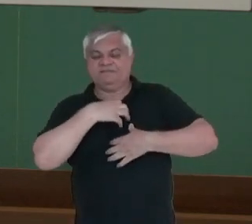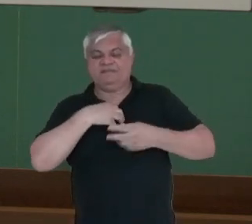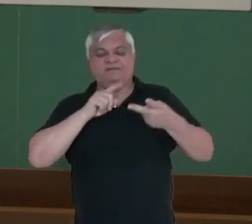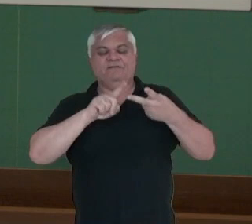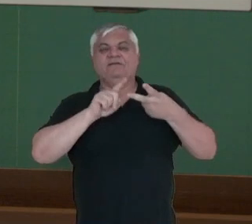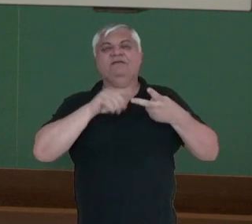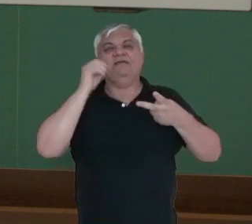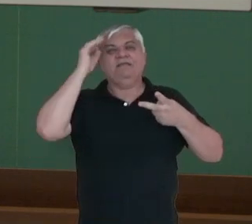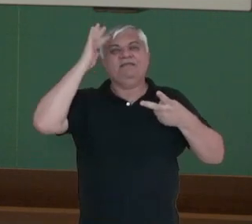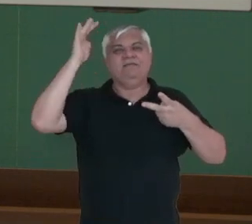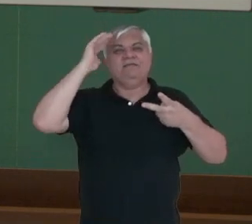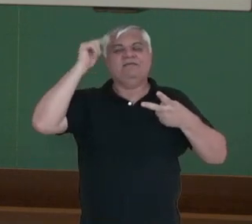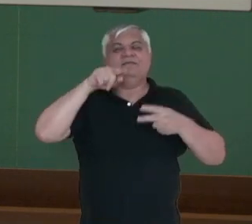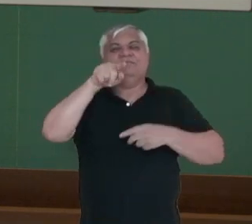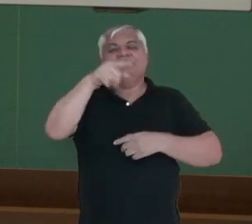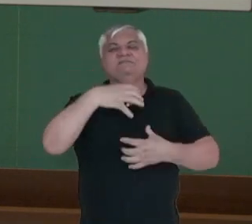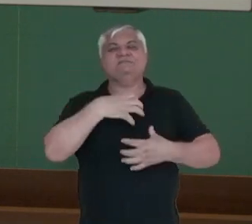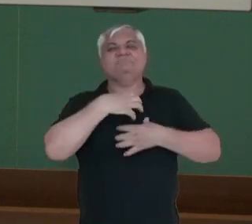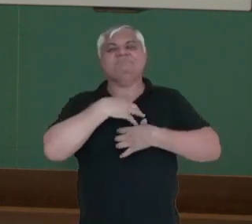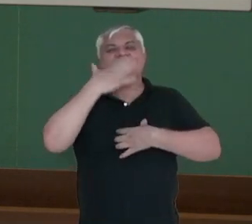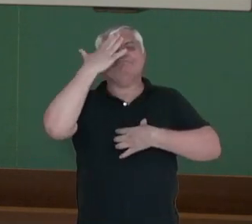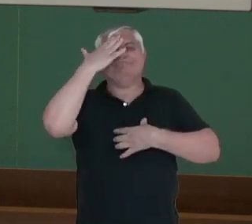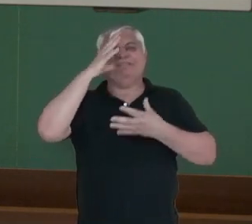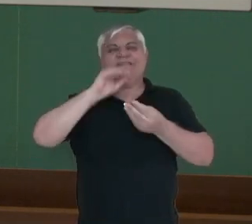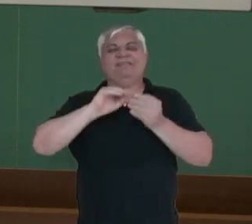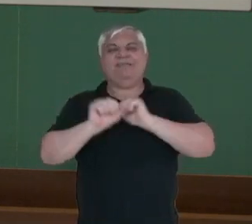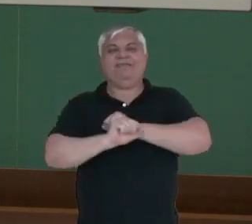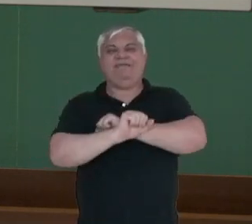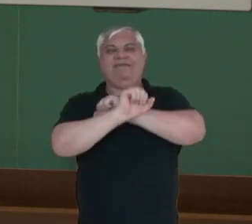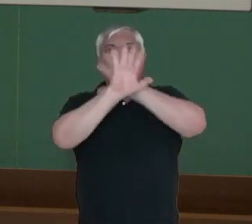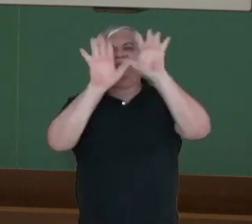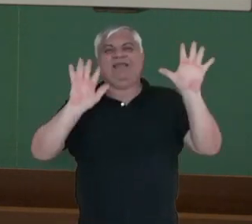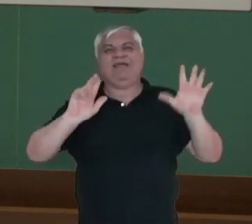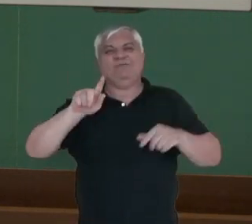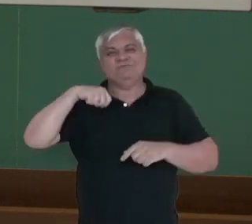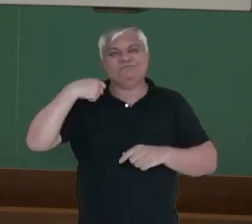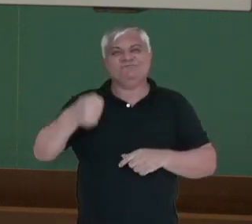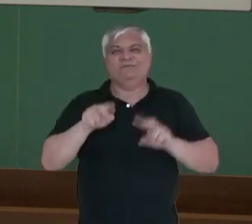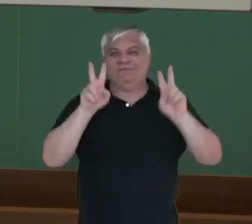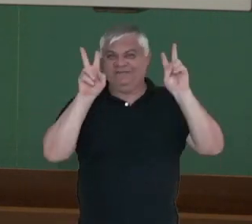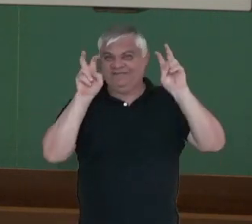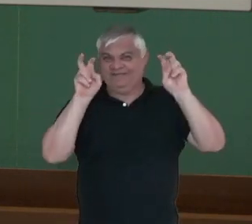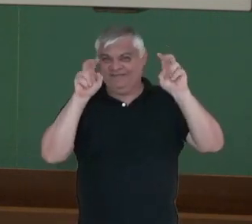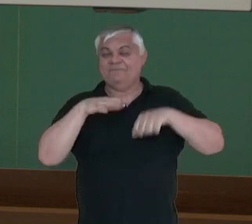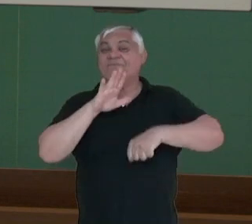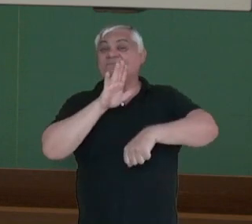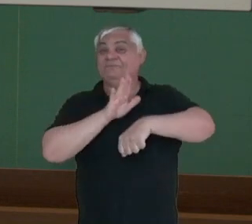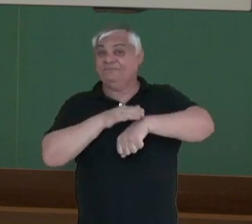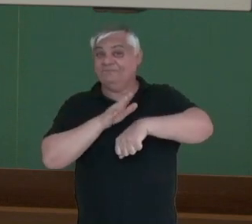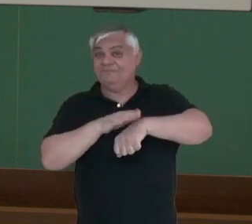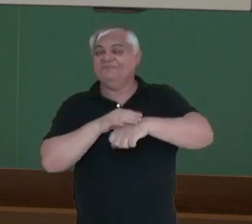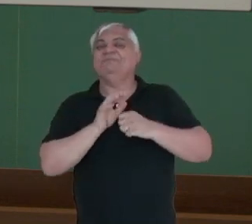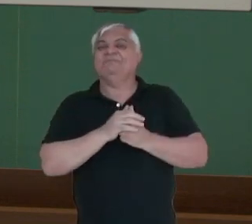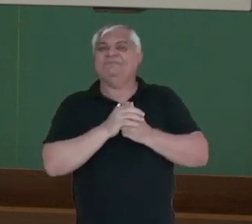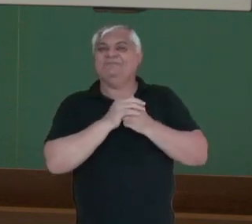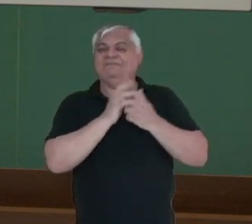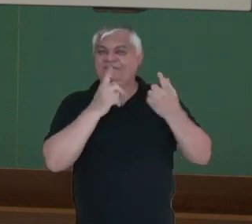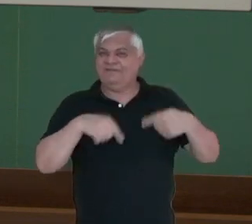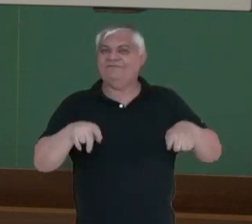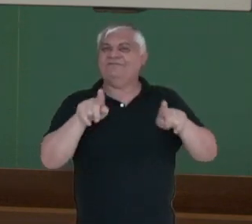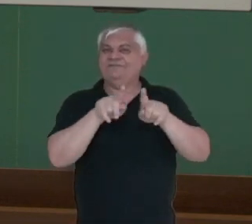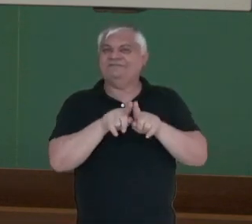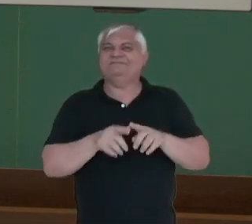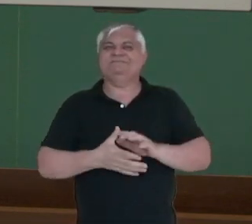mais evidente, para que vocês tenham mais clareza sobre esse tema, certo? Eu vou dar um tempinho para vocês e a gente